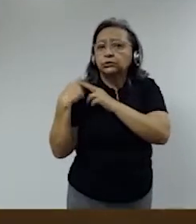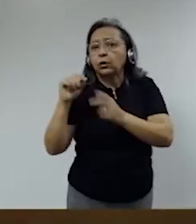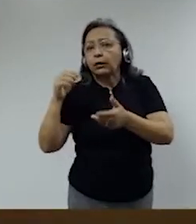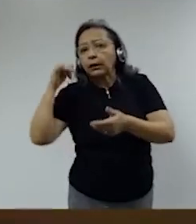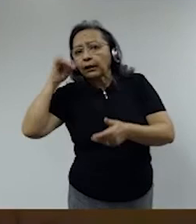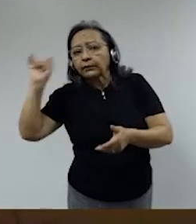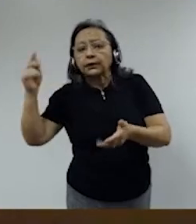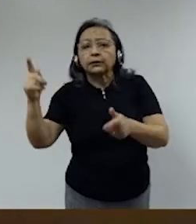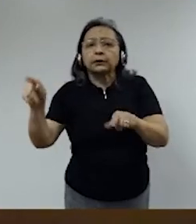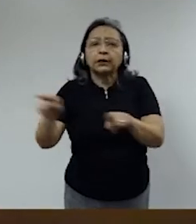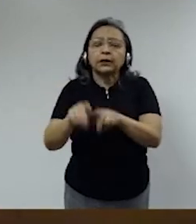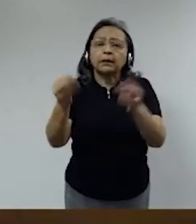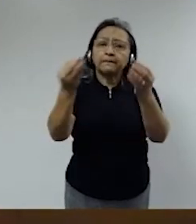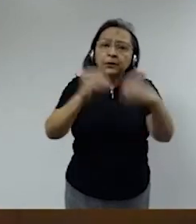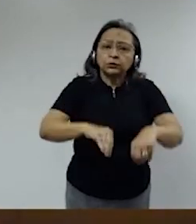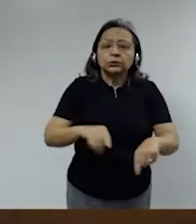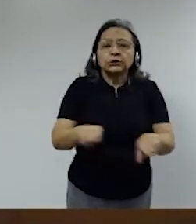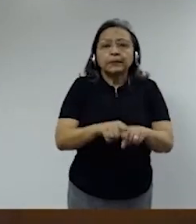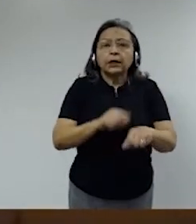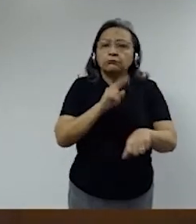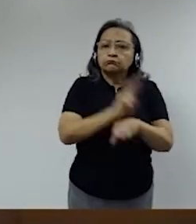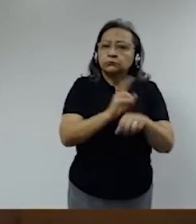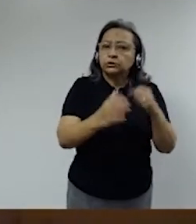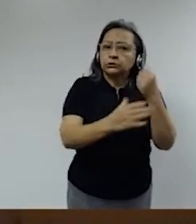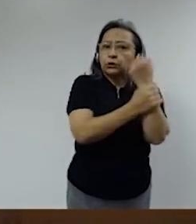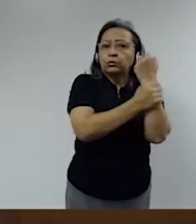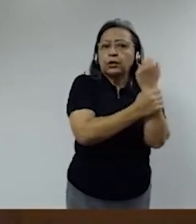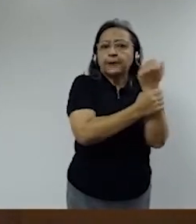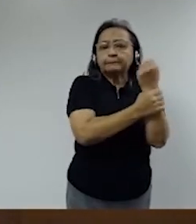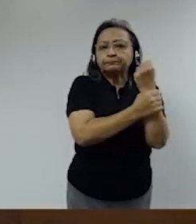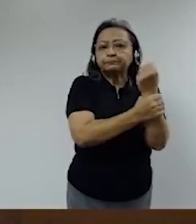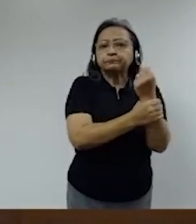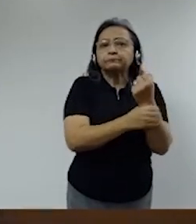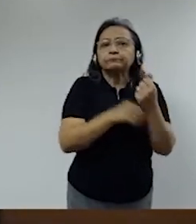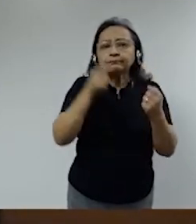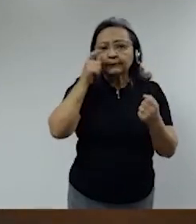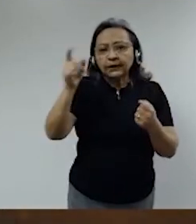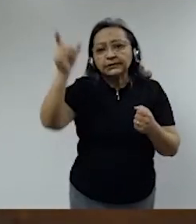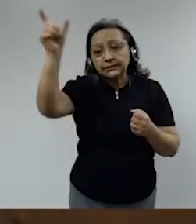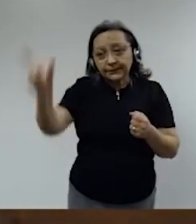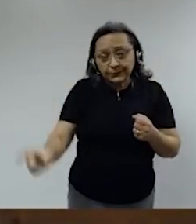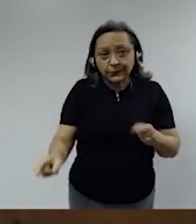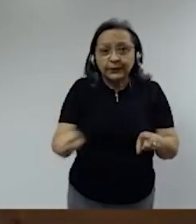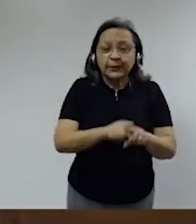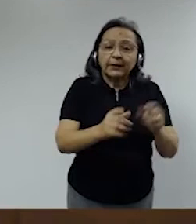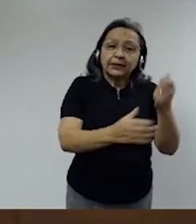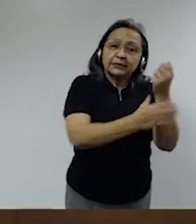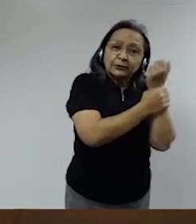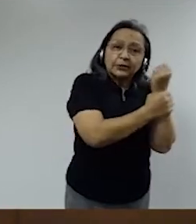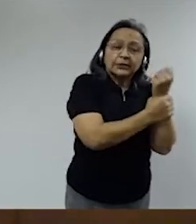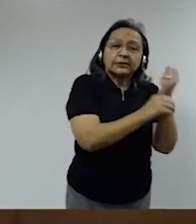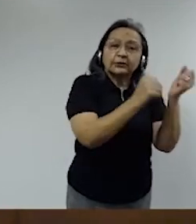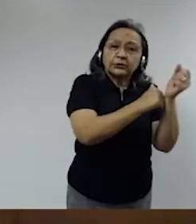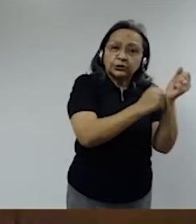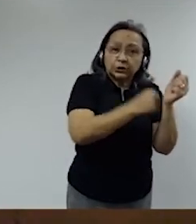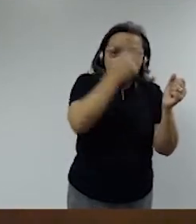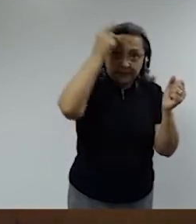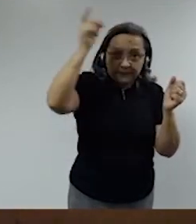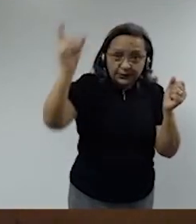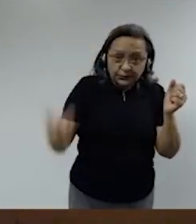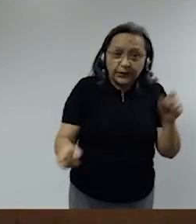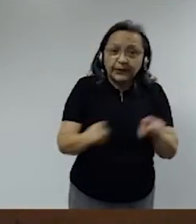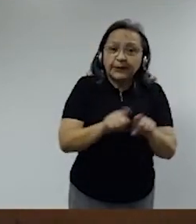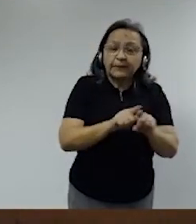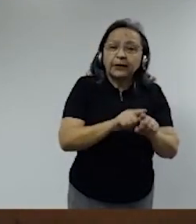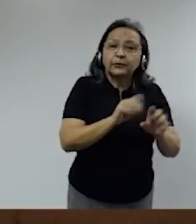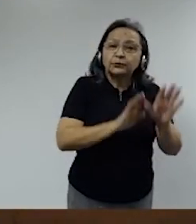resguardar esses interesses que envolvem aqui a autonomia do paciente e a segurança e sigilo dos dados do paciente e dos